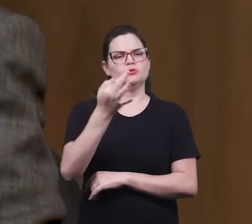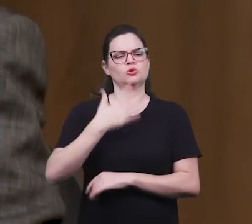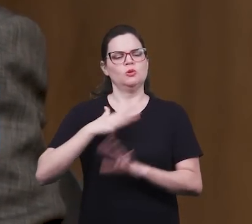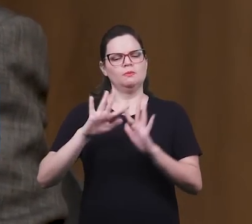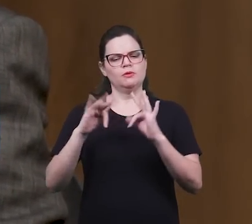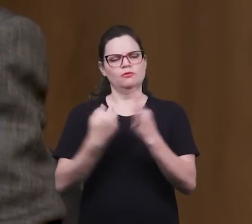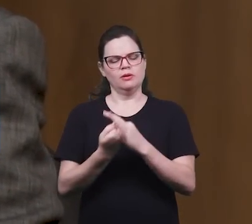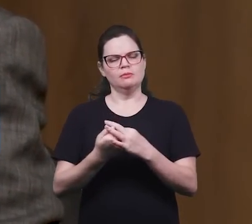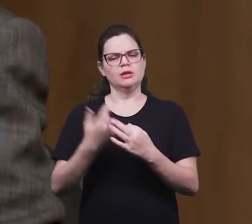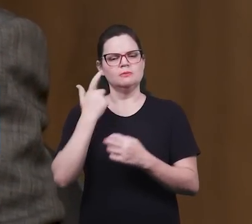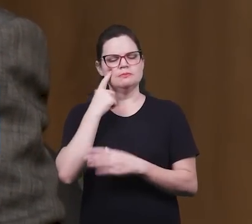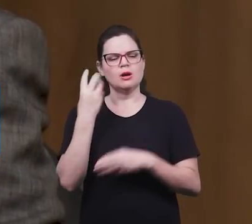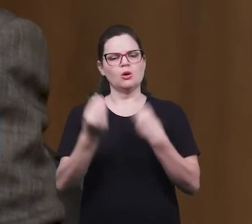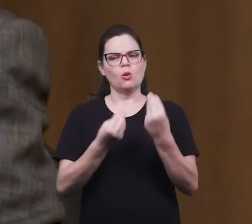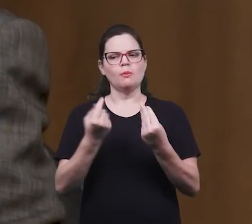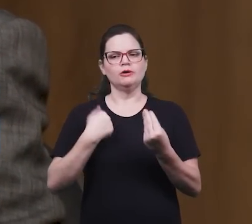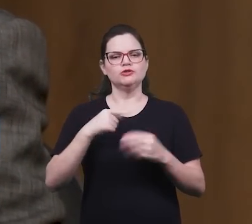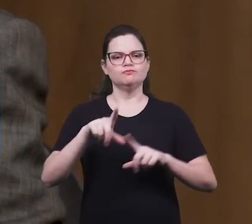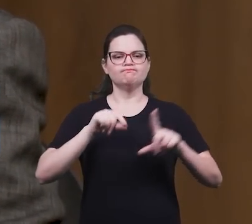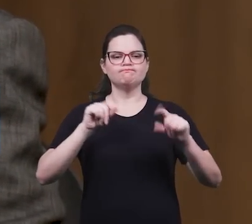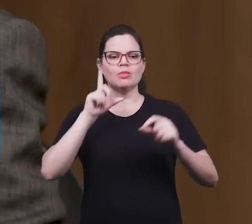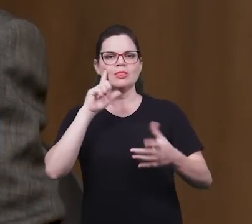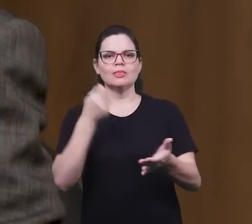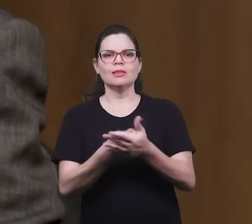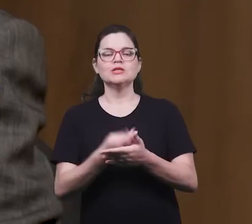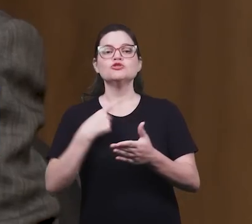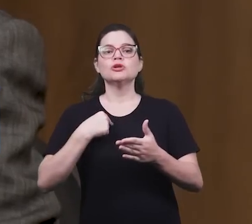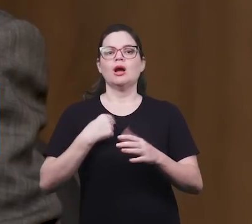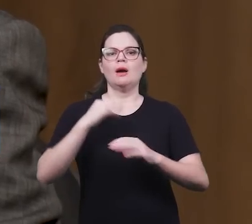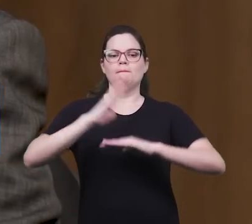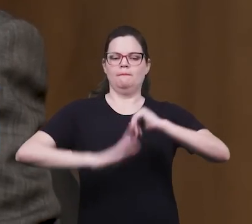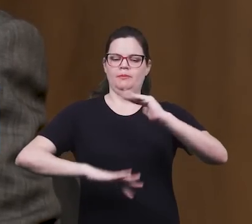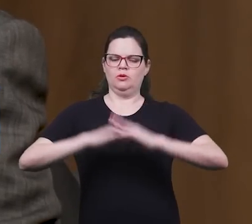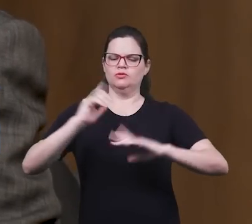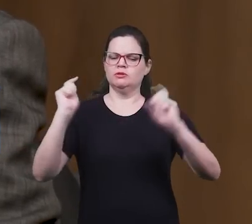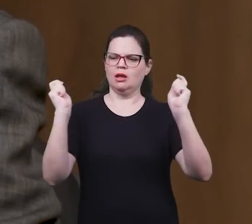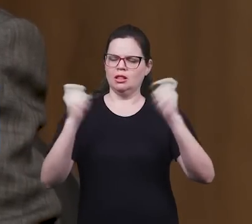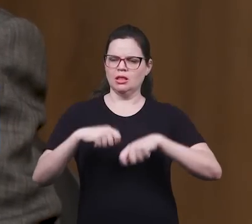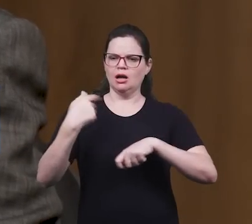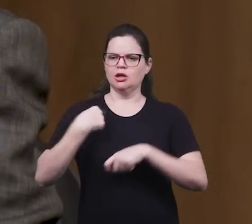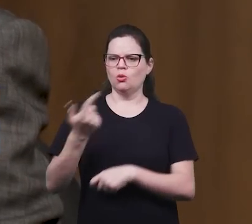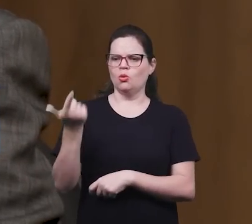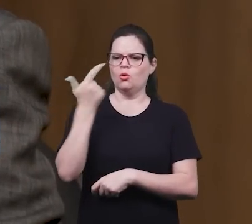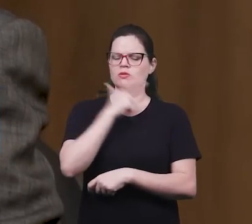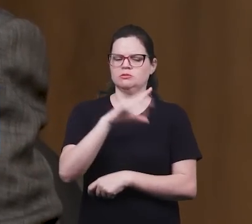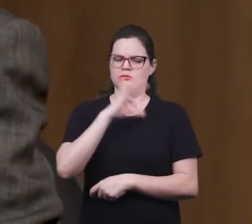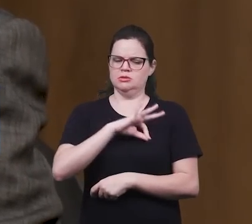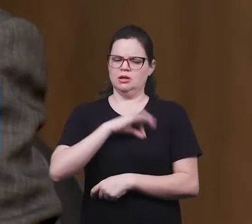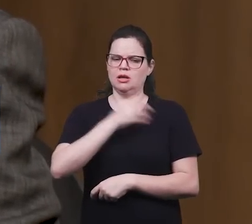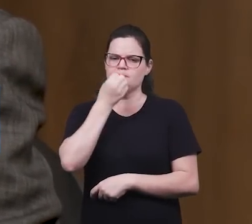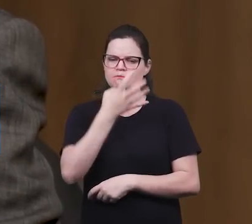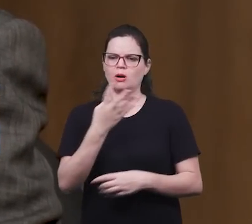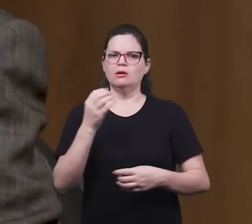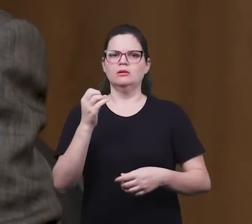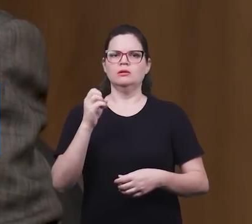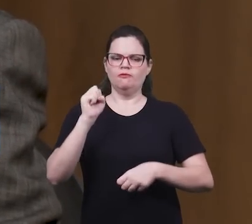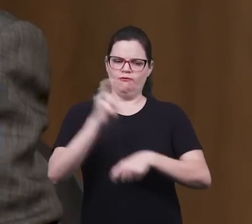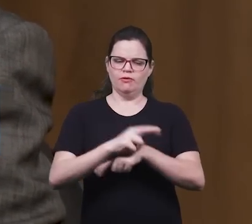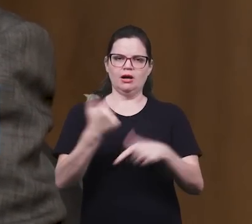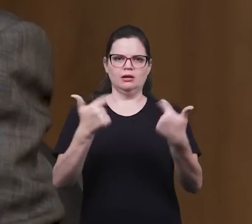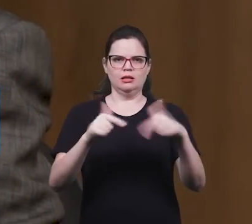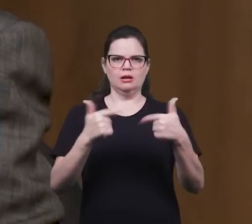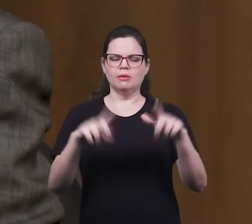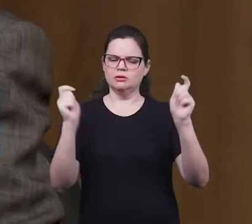portanto, para fazer o futuro, eu tive que escolher uma profissão que me garantisse um emprego, mantendo meu emprego.